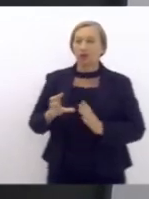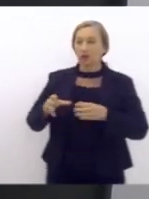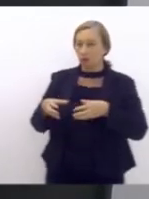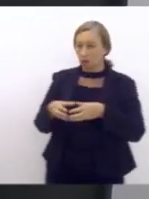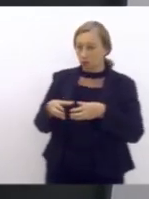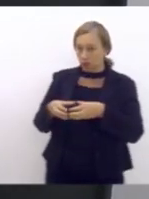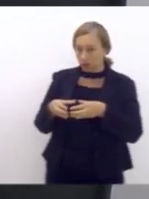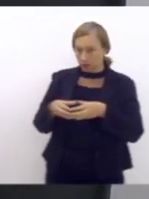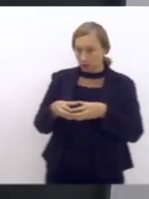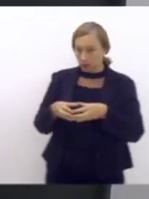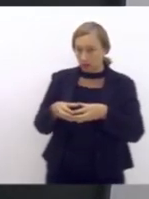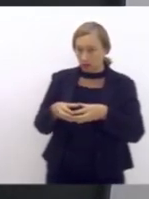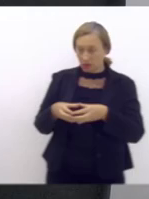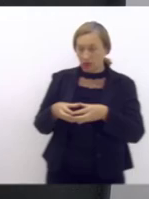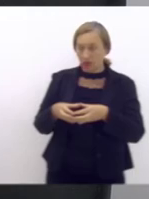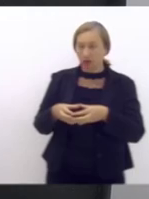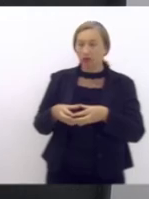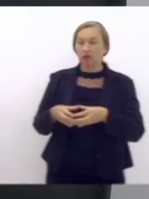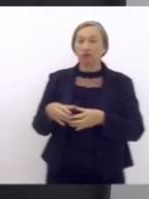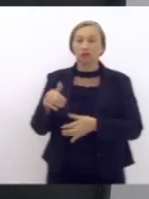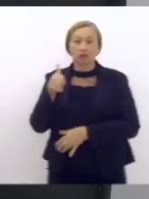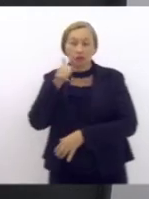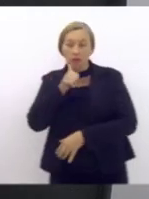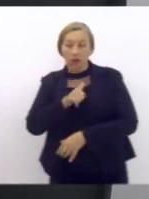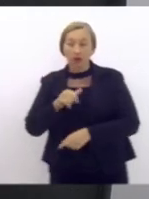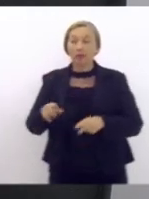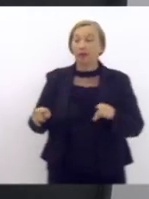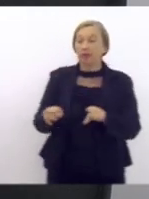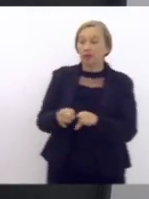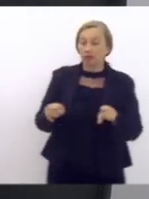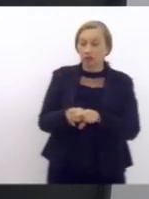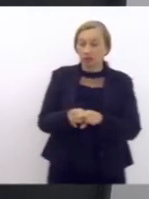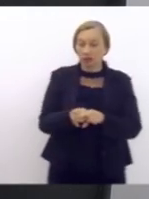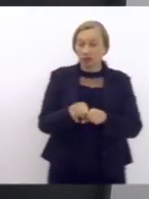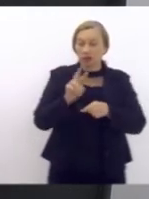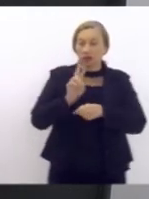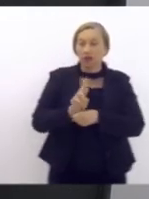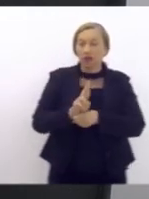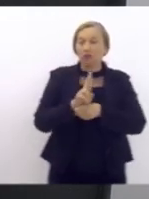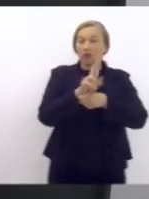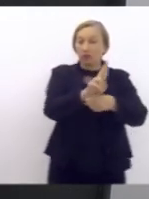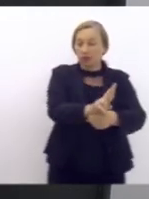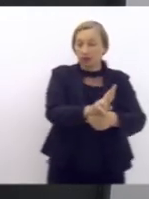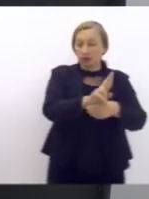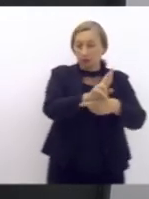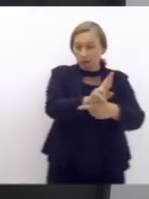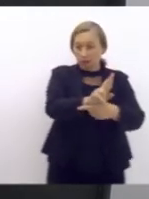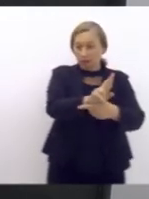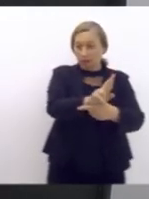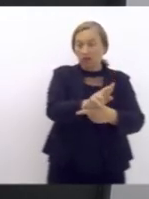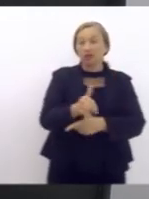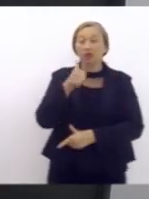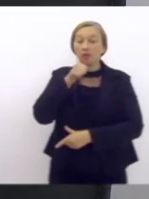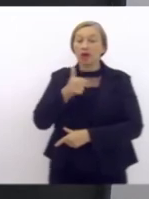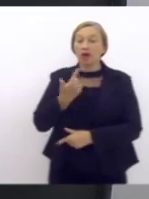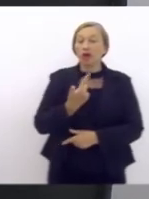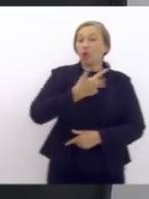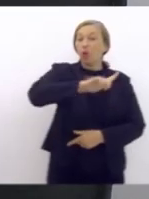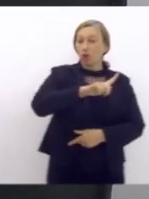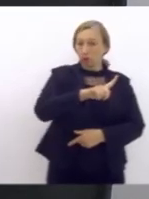comissão, Comissão das Mulheres, mas também temos a Procuradoria da Mulher, que é outra